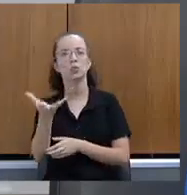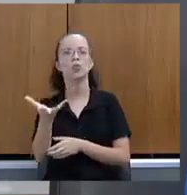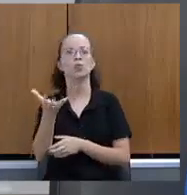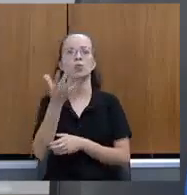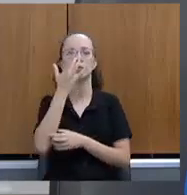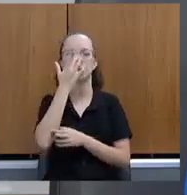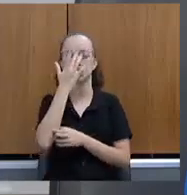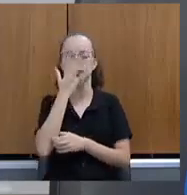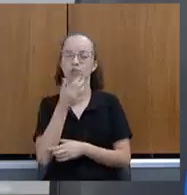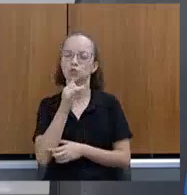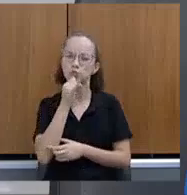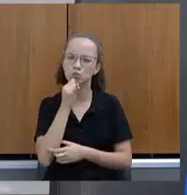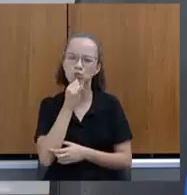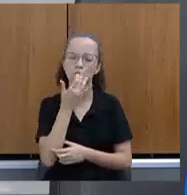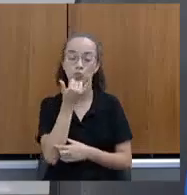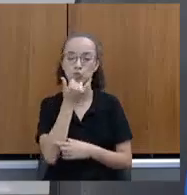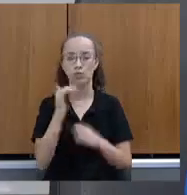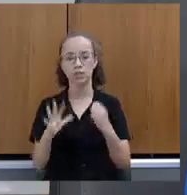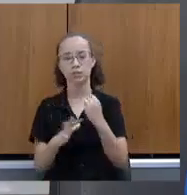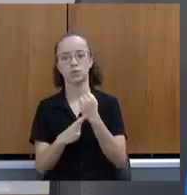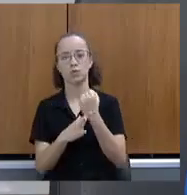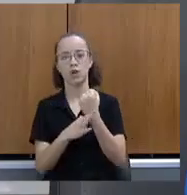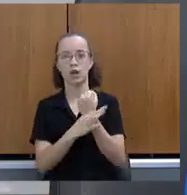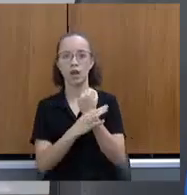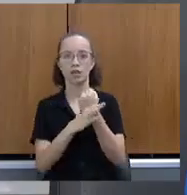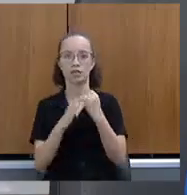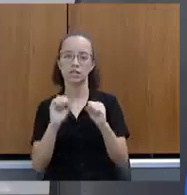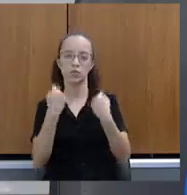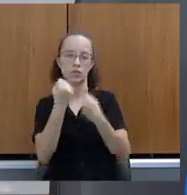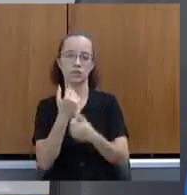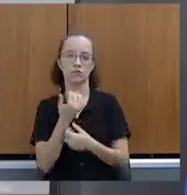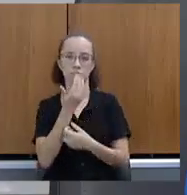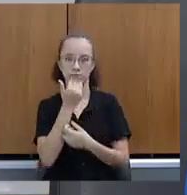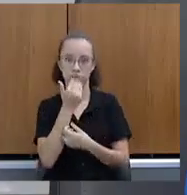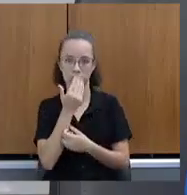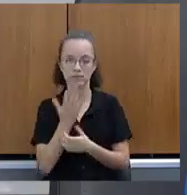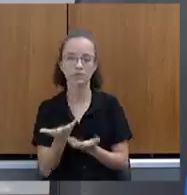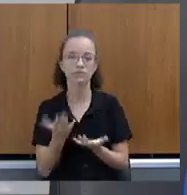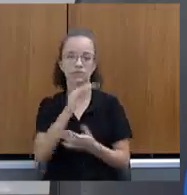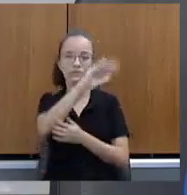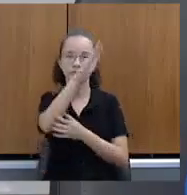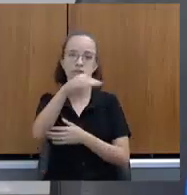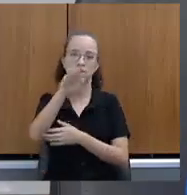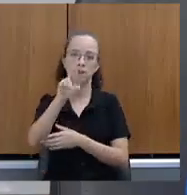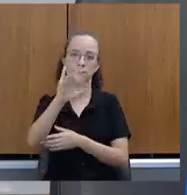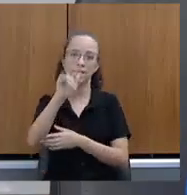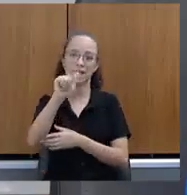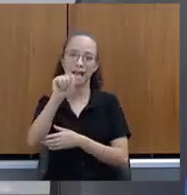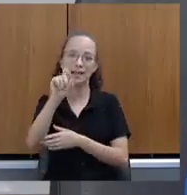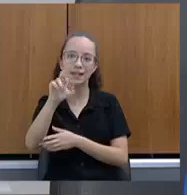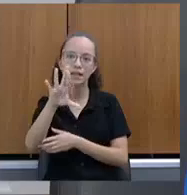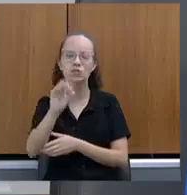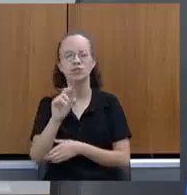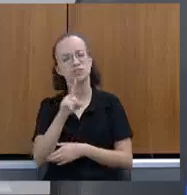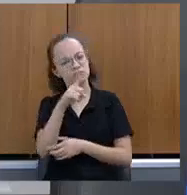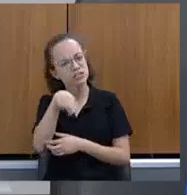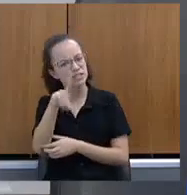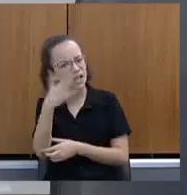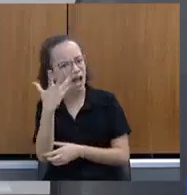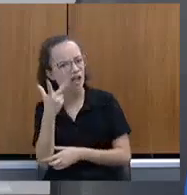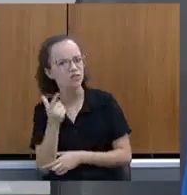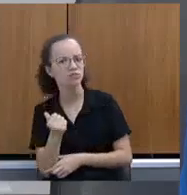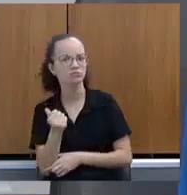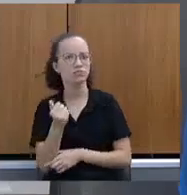a segurança alimentar desculpa de toda aquela região e o turismo que existe na Serra do Brigadeiro vocês acham que turista vai onde